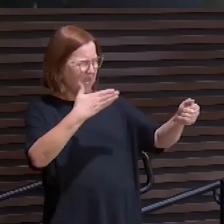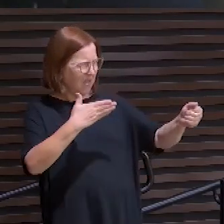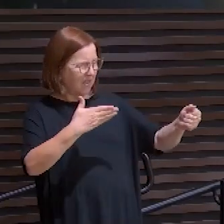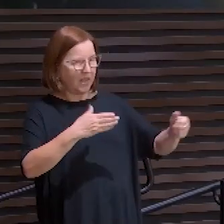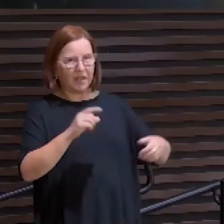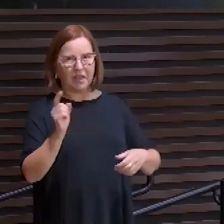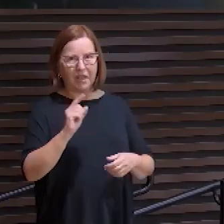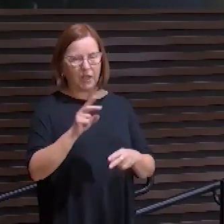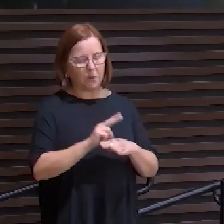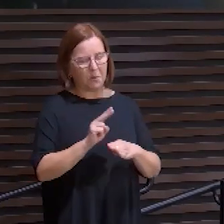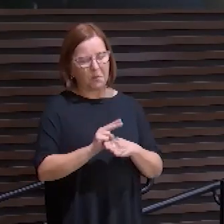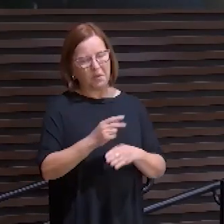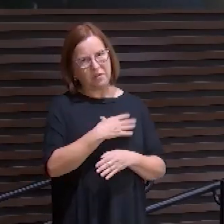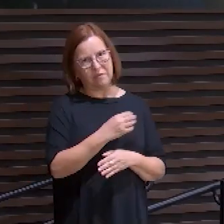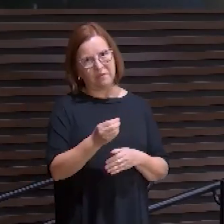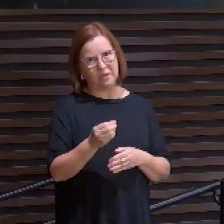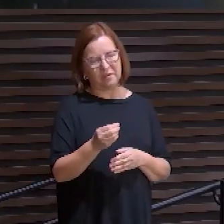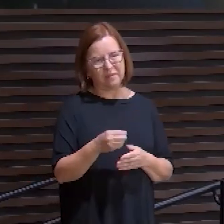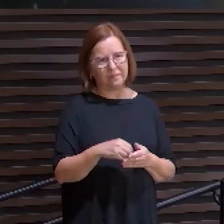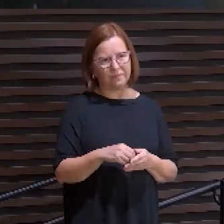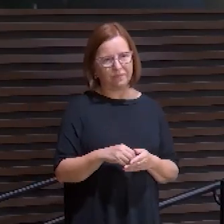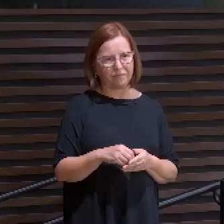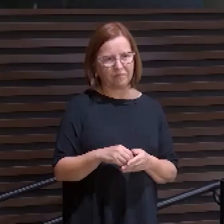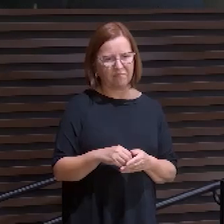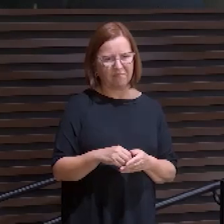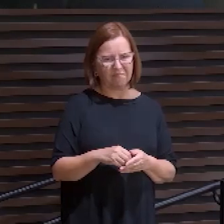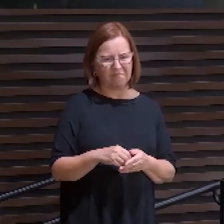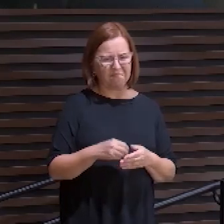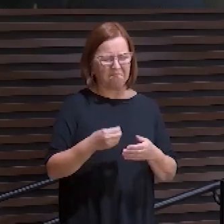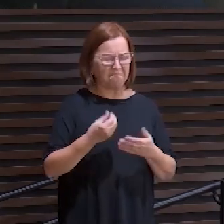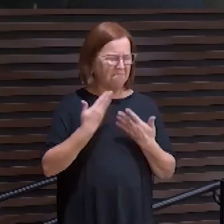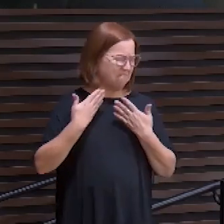filhos. Avesso ao trabalho,